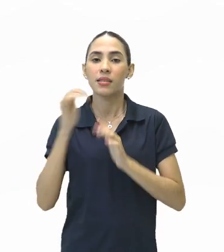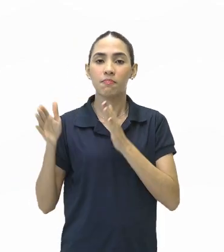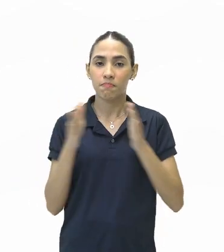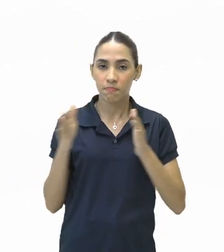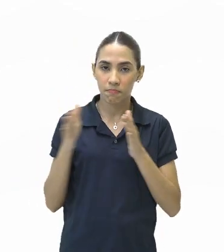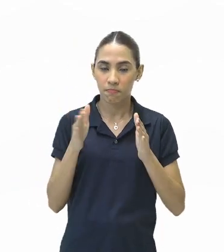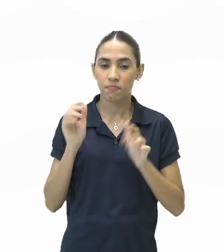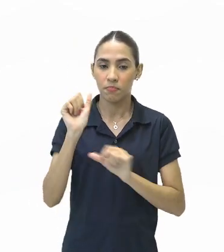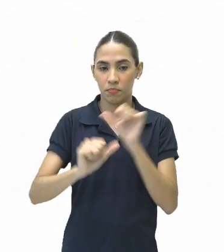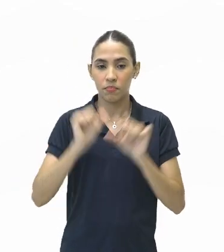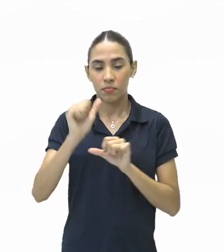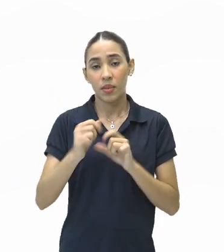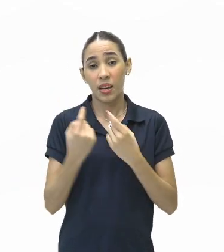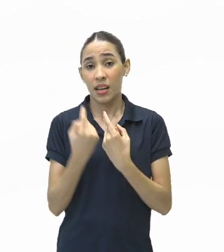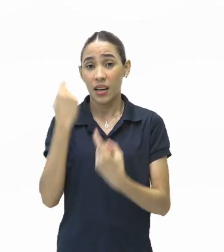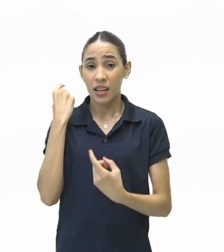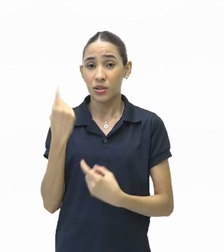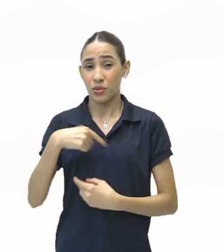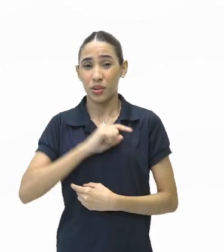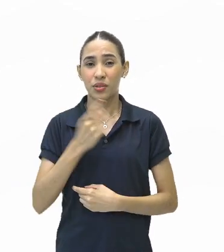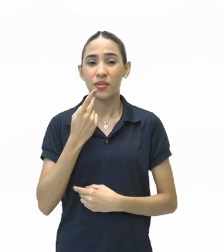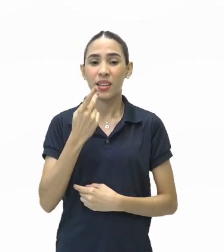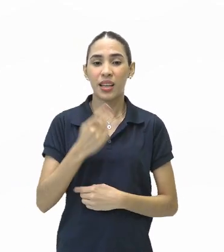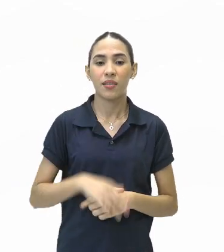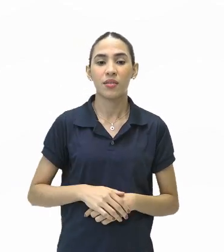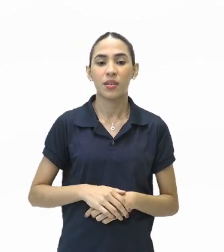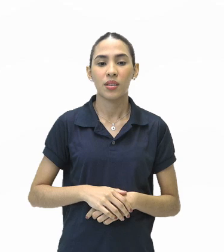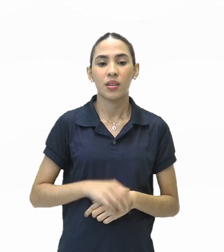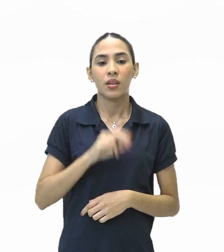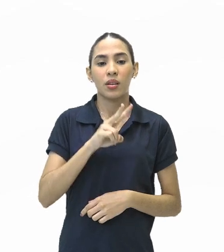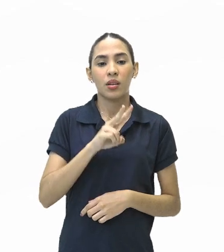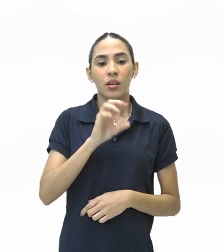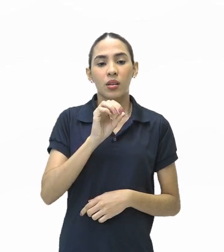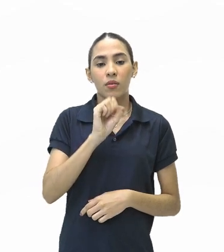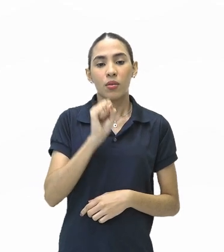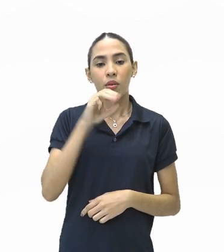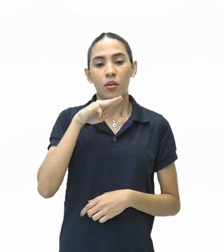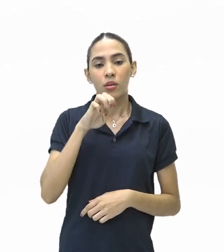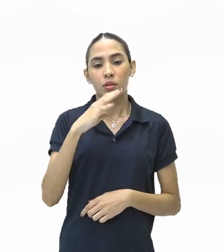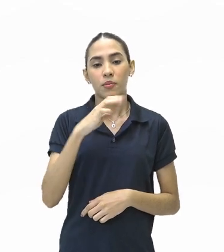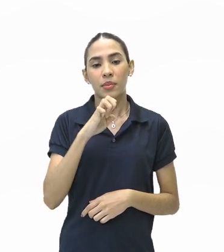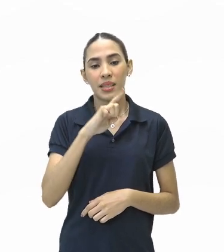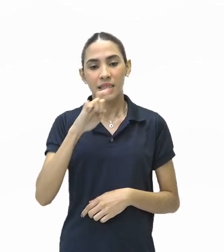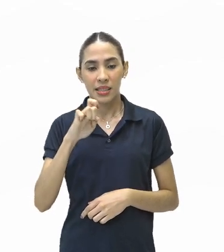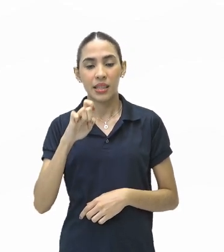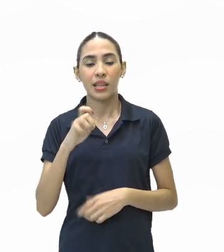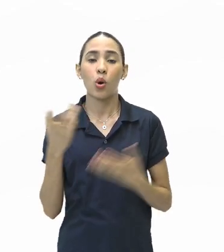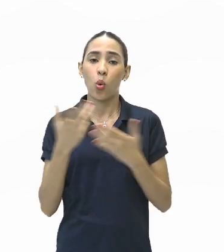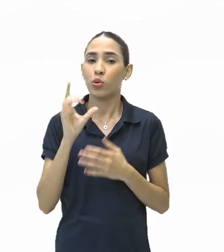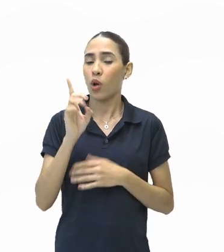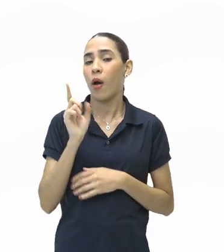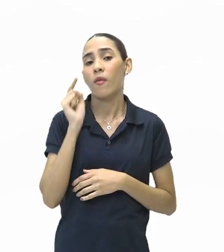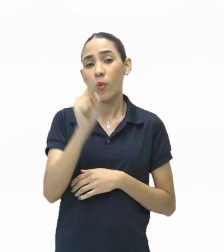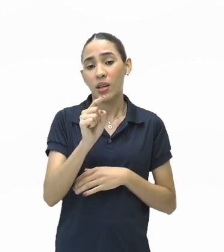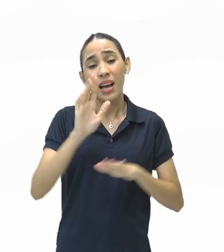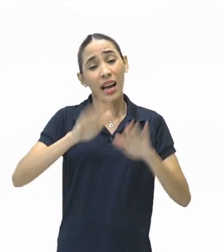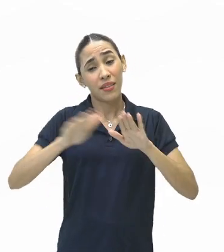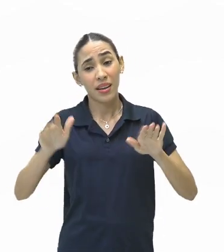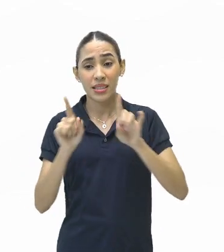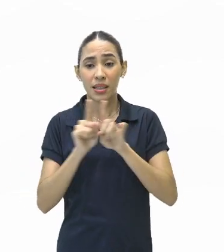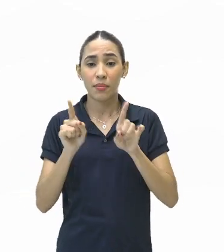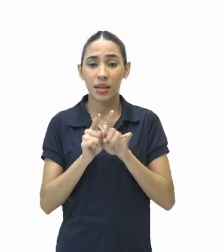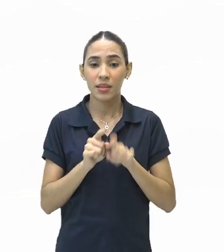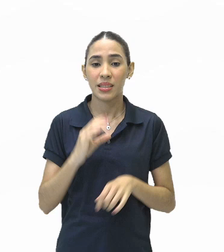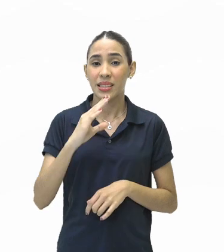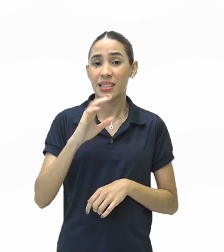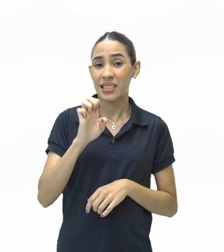do tempo. Antigamente a gente falava vossa mercê, depois foi o que? Vós mercê, e hoje em dia é só você, e às vezes é só um